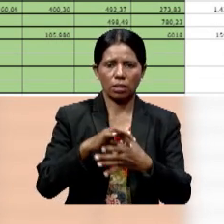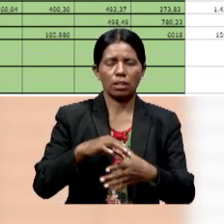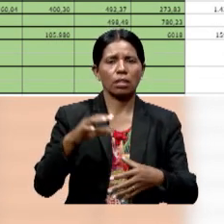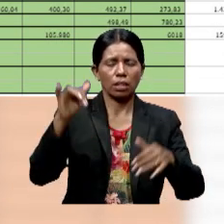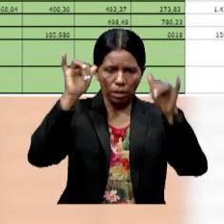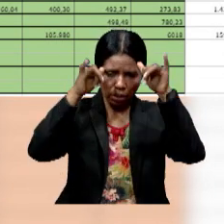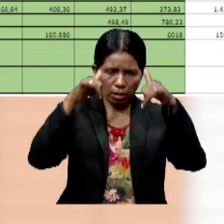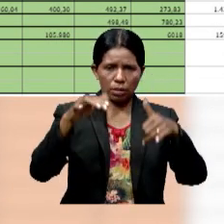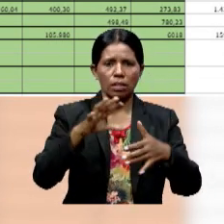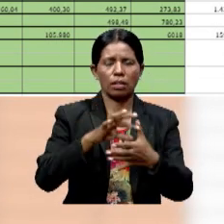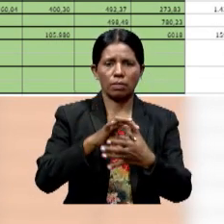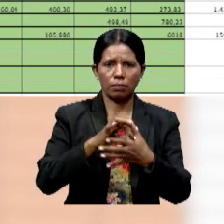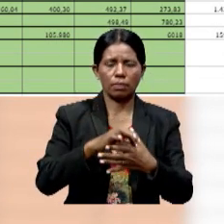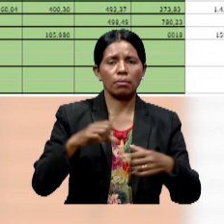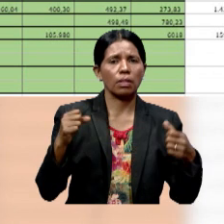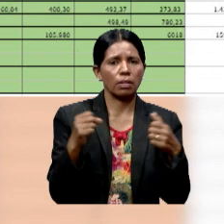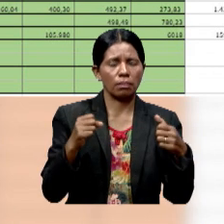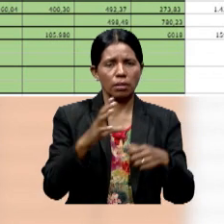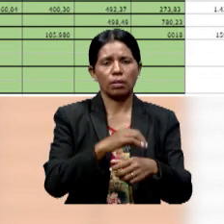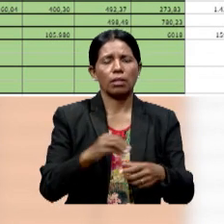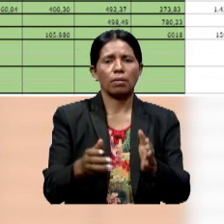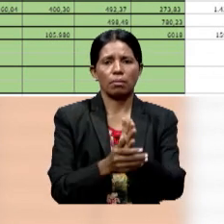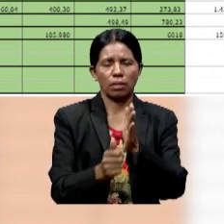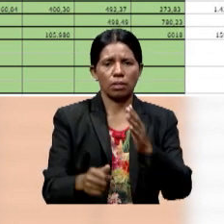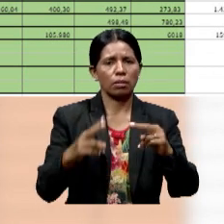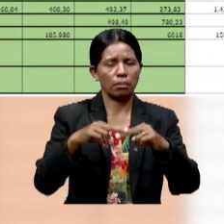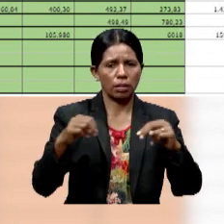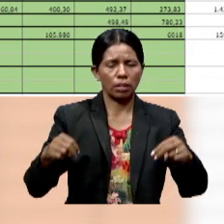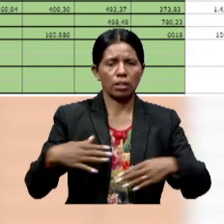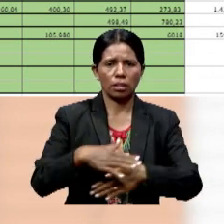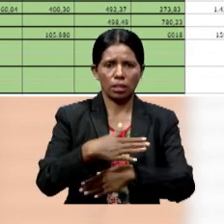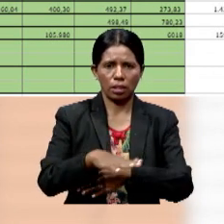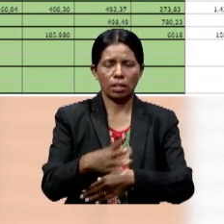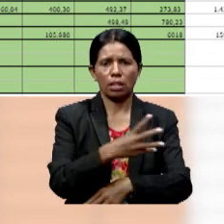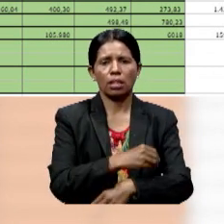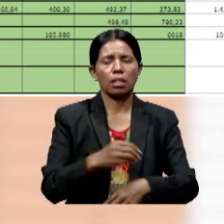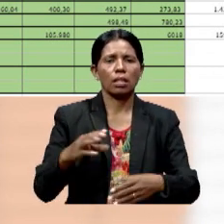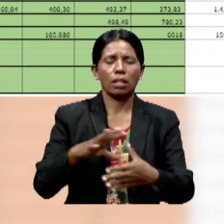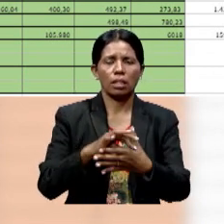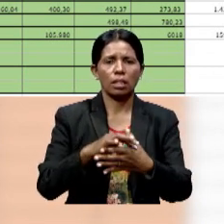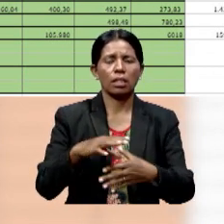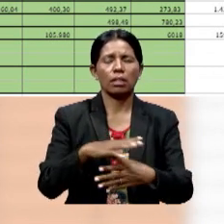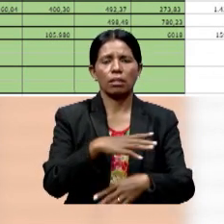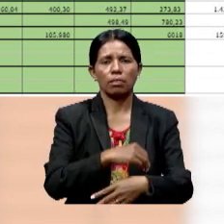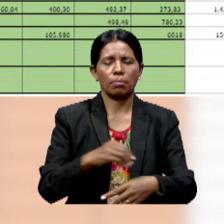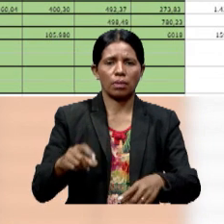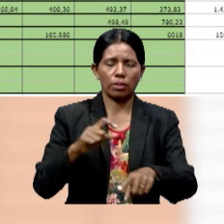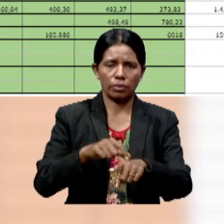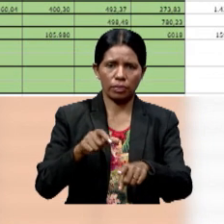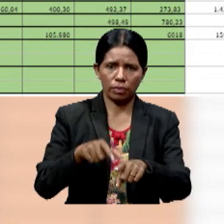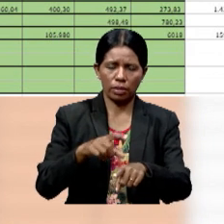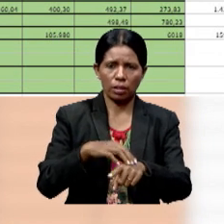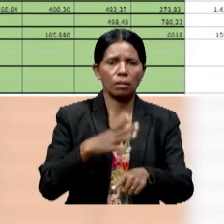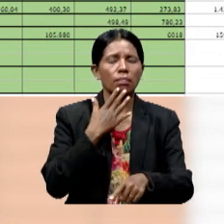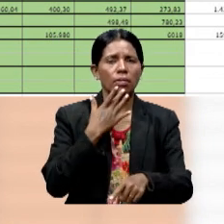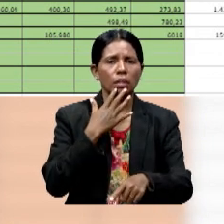karau nang manu manu tolung minatein ikan trigo lismeng no muting fehu kropa